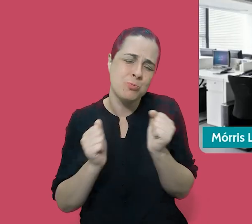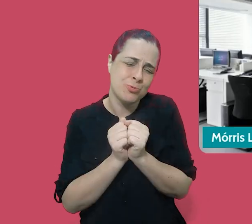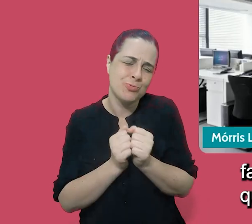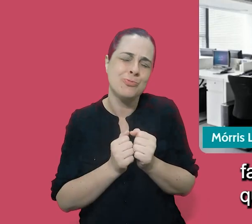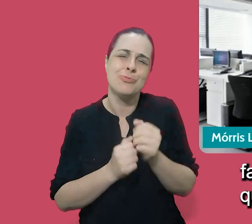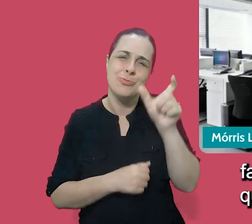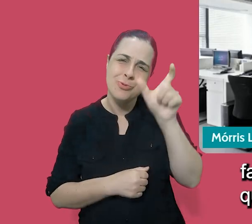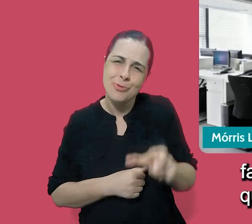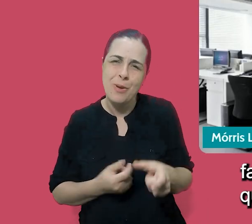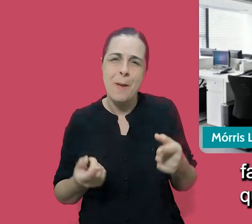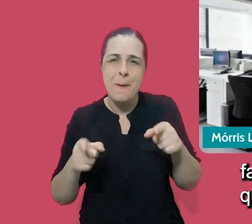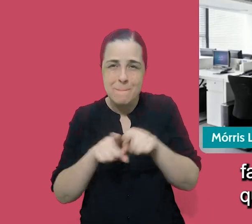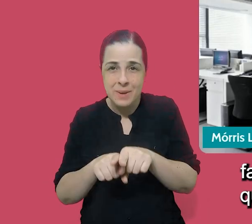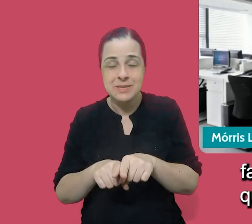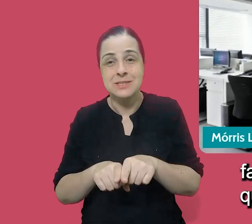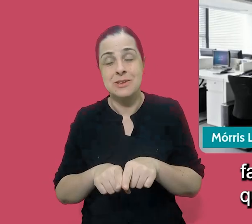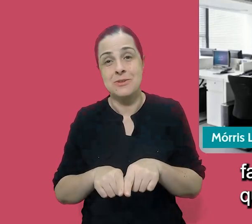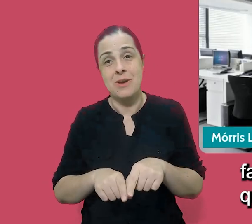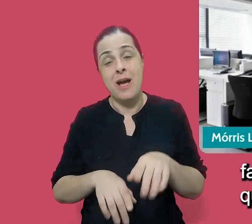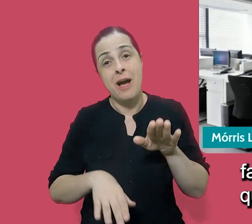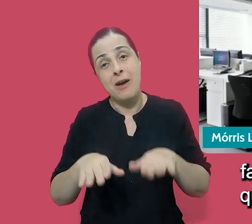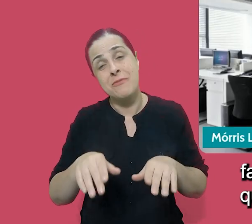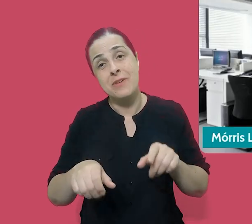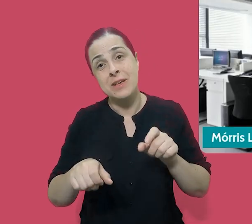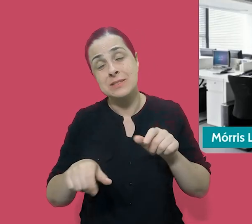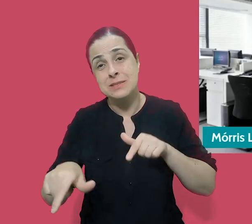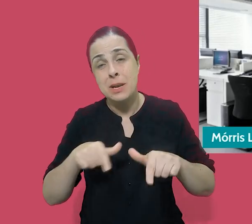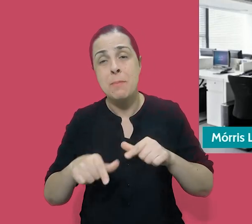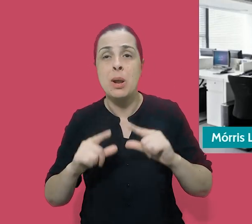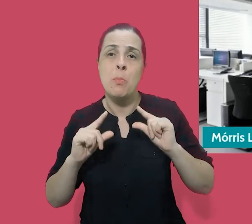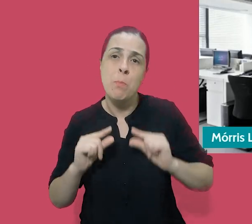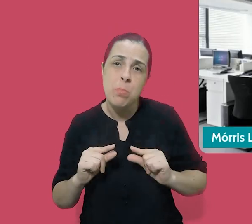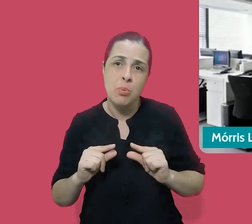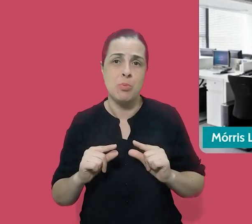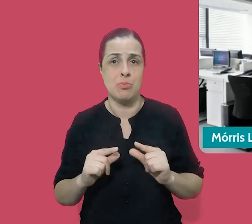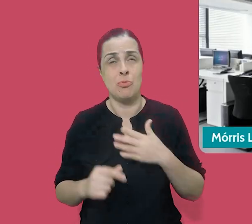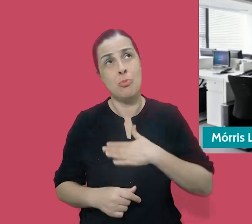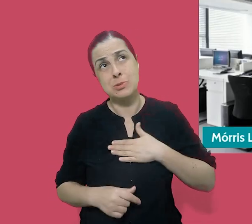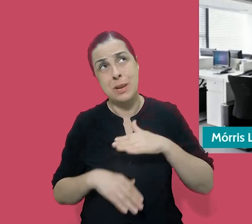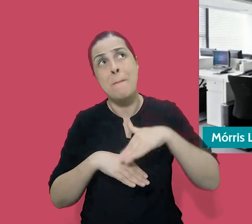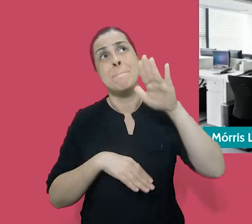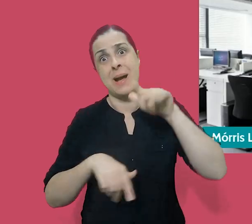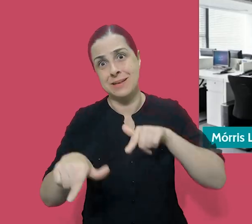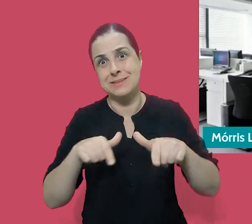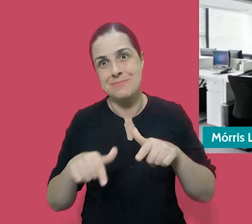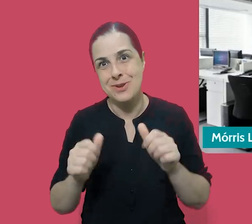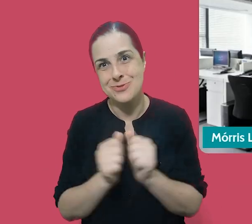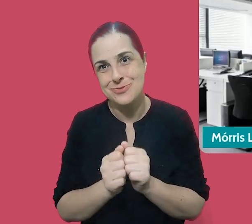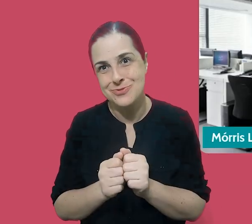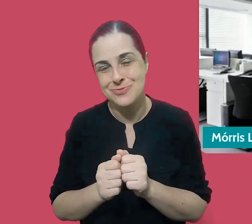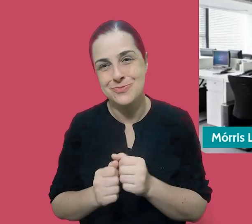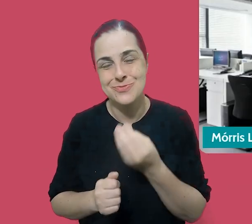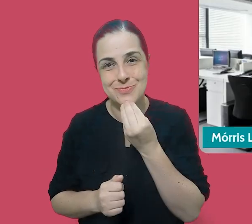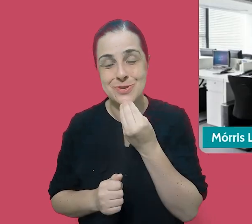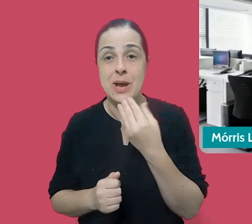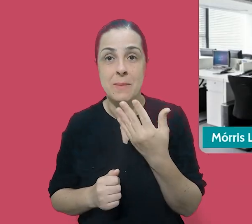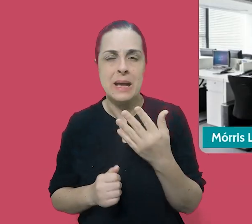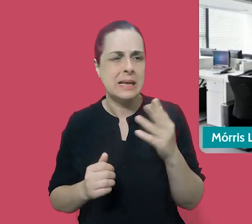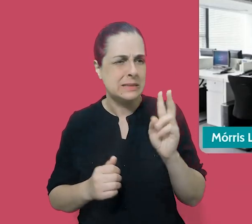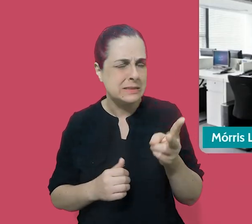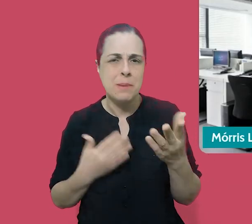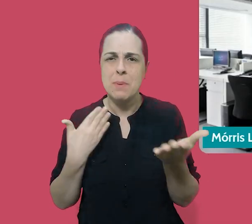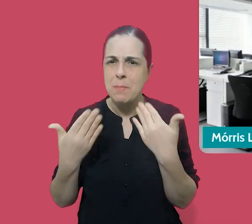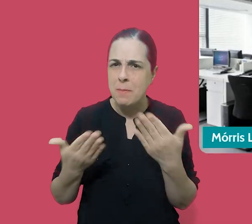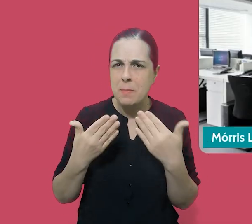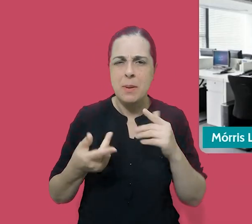gente faz menos coisas, talvez, do que a gente gostaria juntos, mas a gente está sempre em sintonia aí, se falando, porque eu